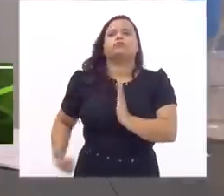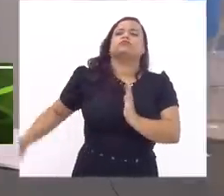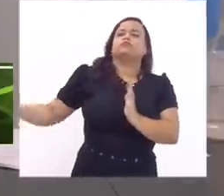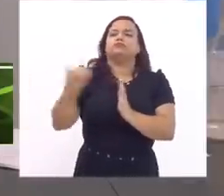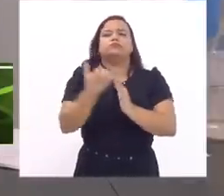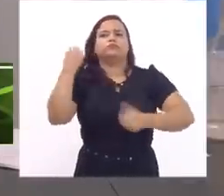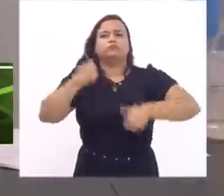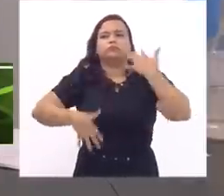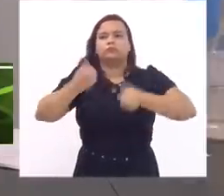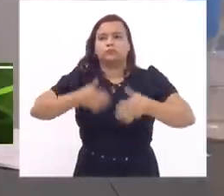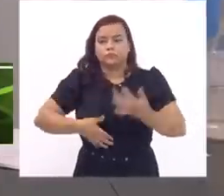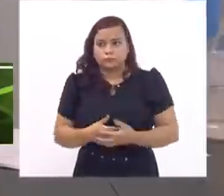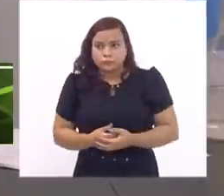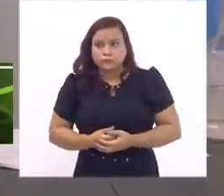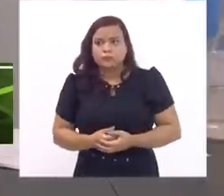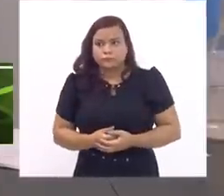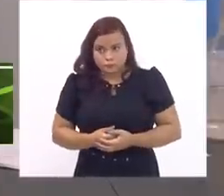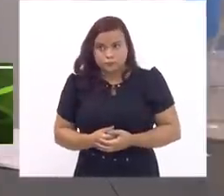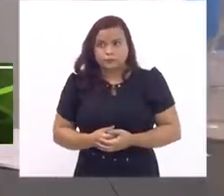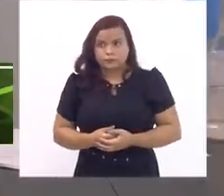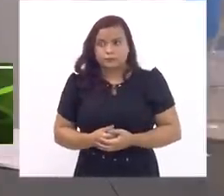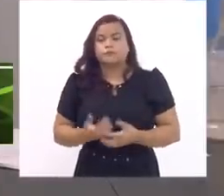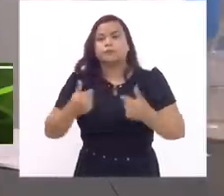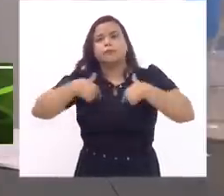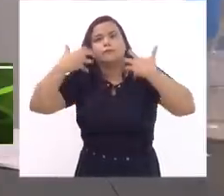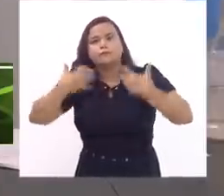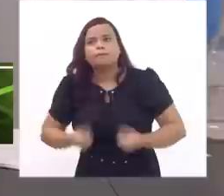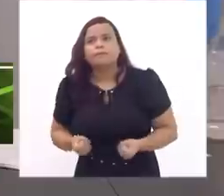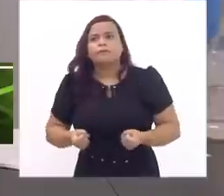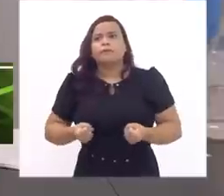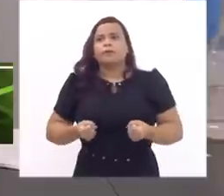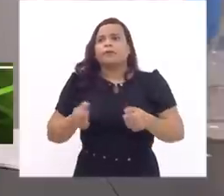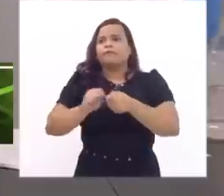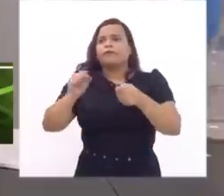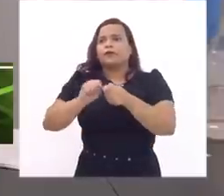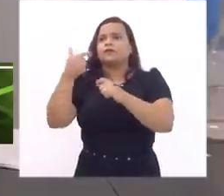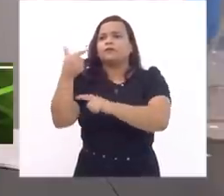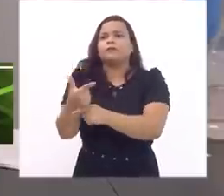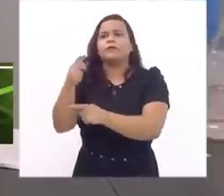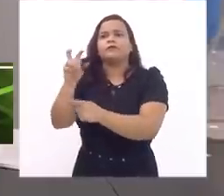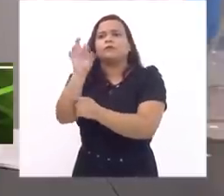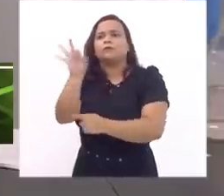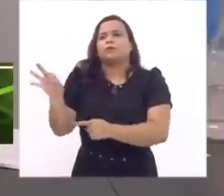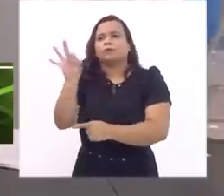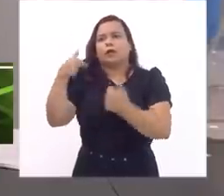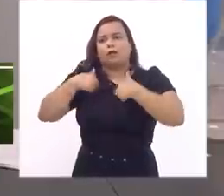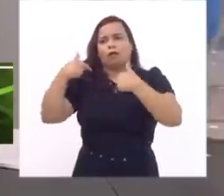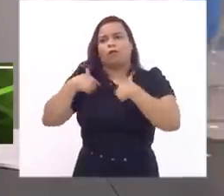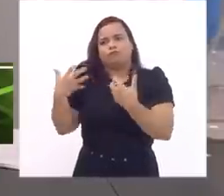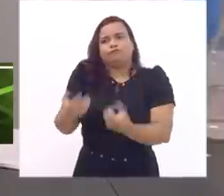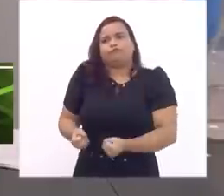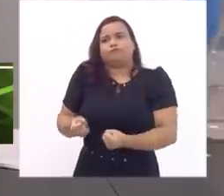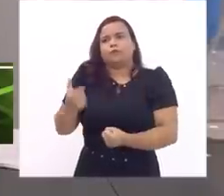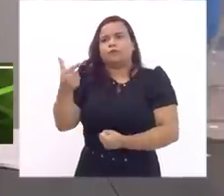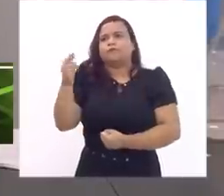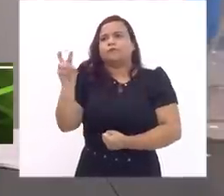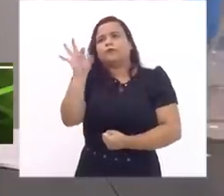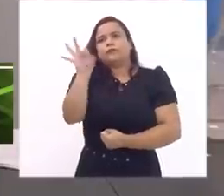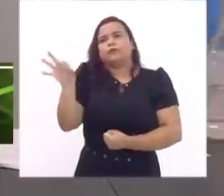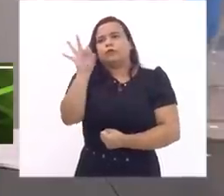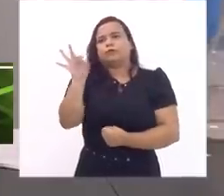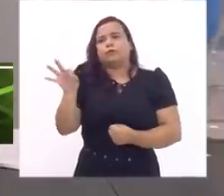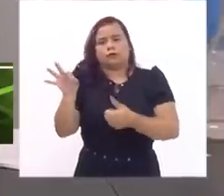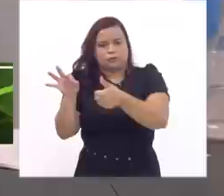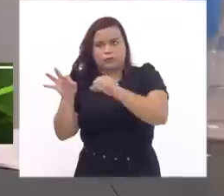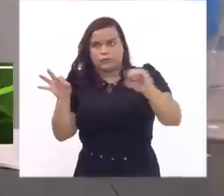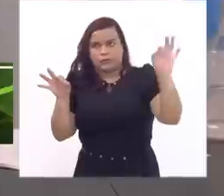Não, não é 1 a 5, não. Eu sou a favor de que seja, que fosse 25% desse recurso fosse para a educação.